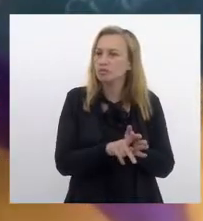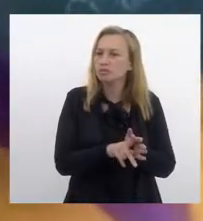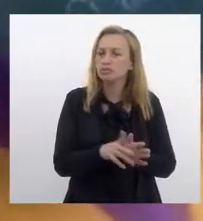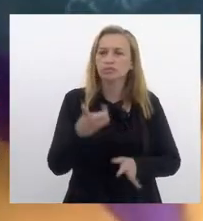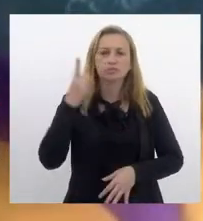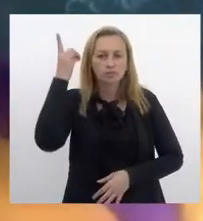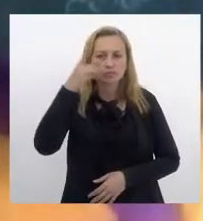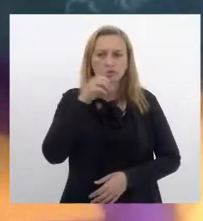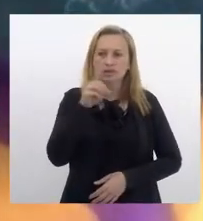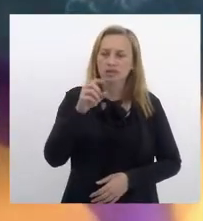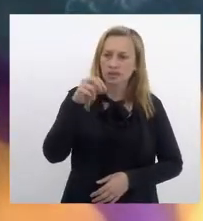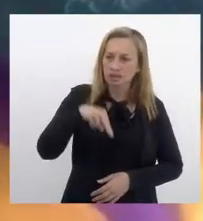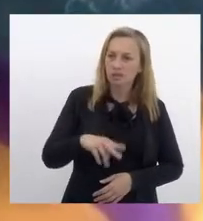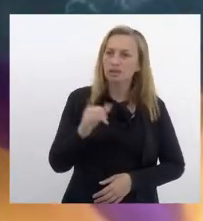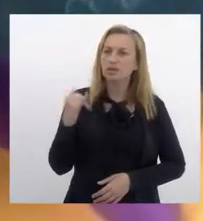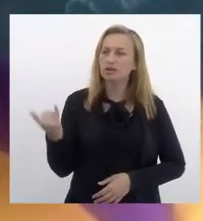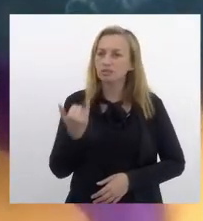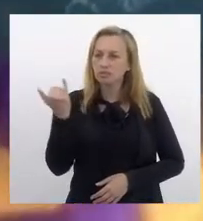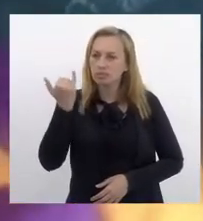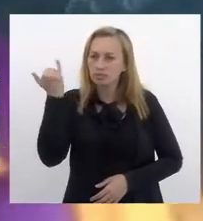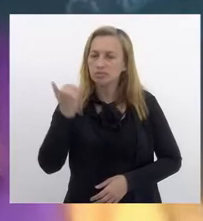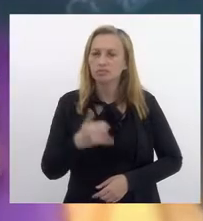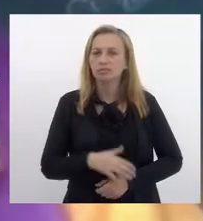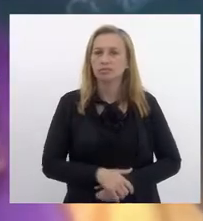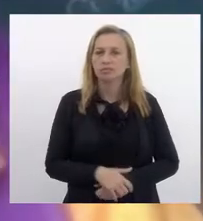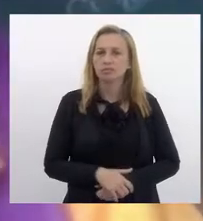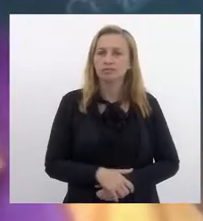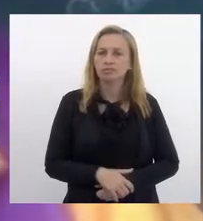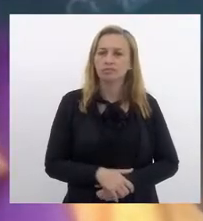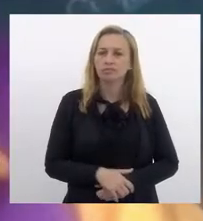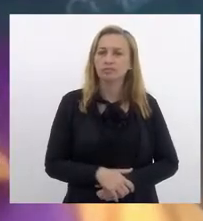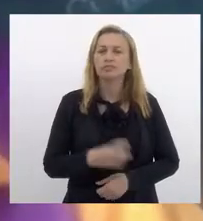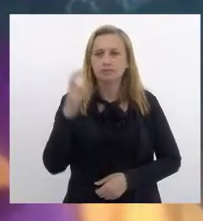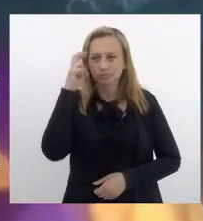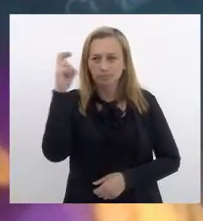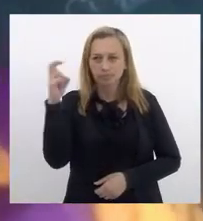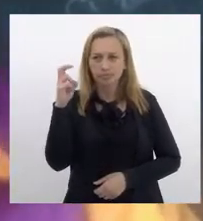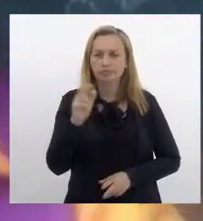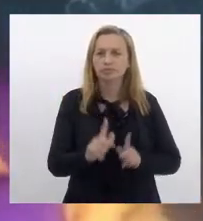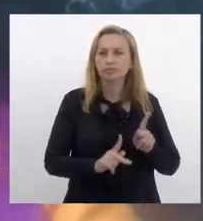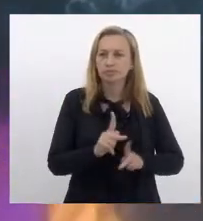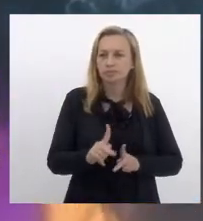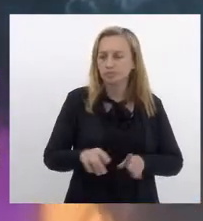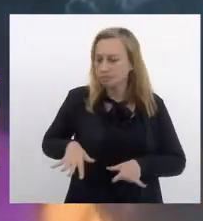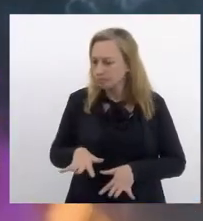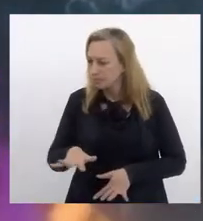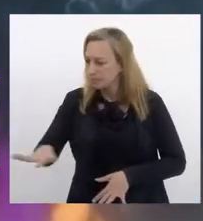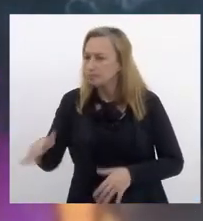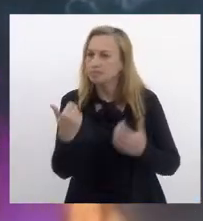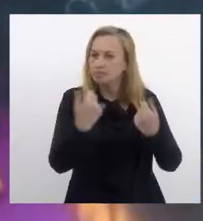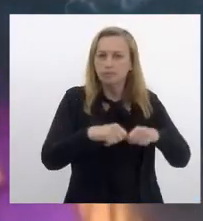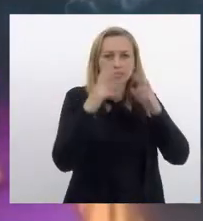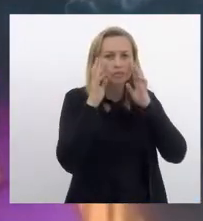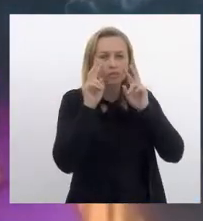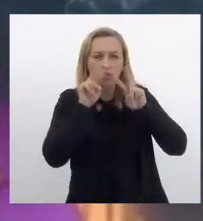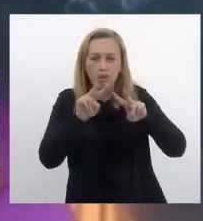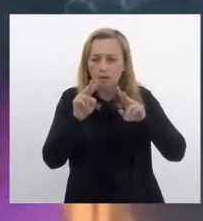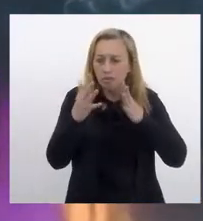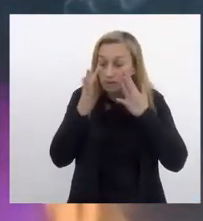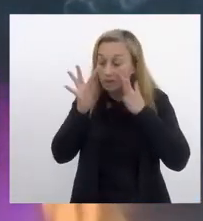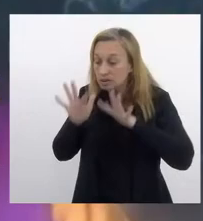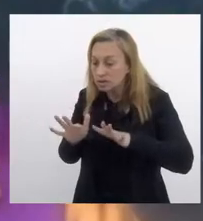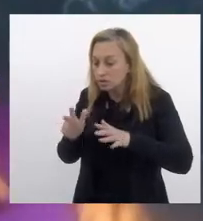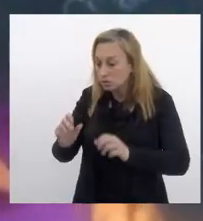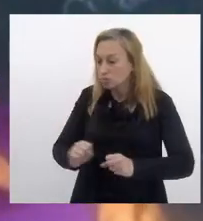deputada Zeidan é extremamente meritório. A cultura popular e periférica, ela precisa de um olhar mais atento do